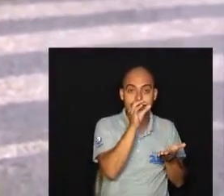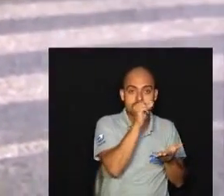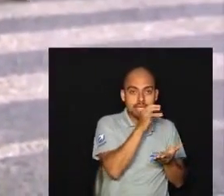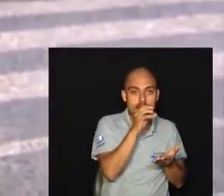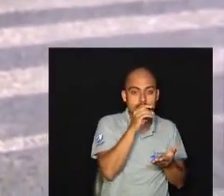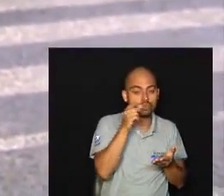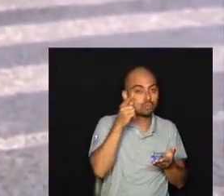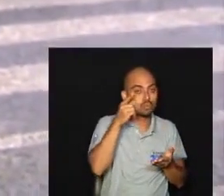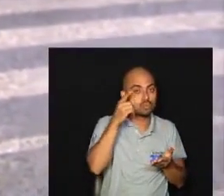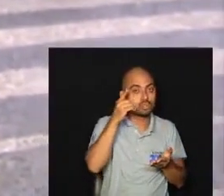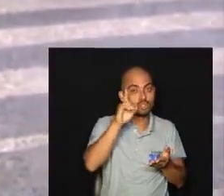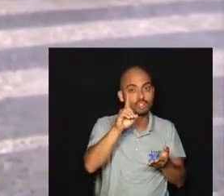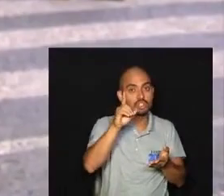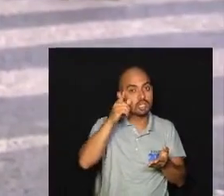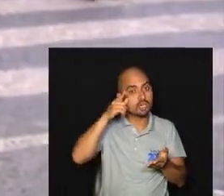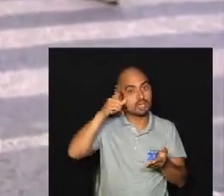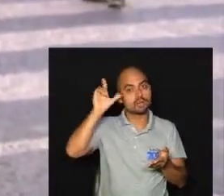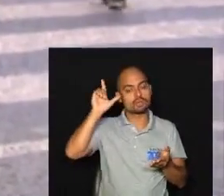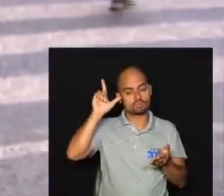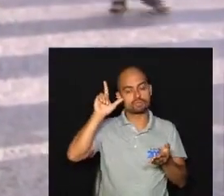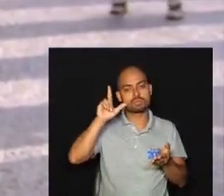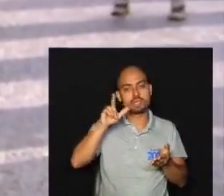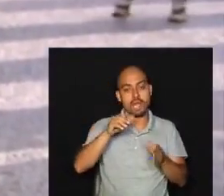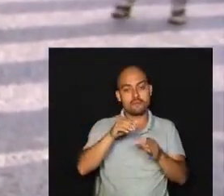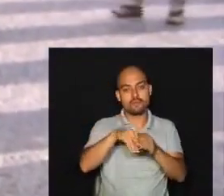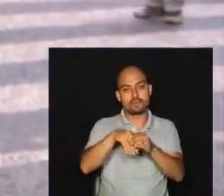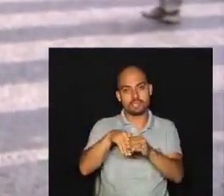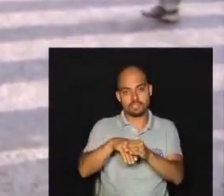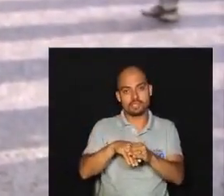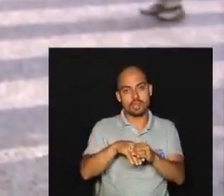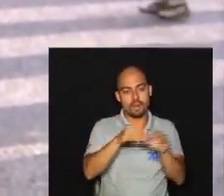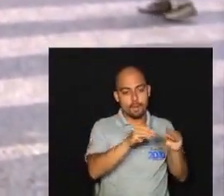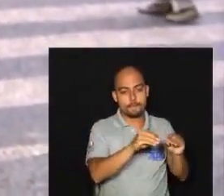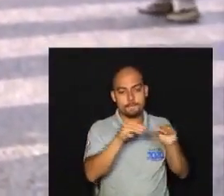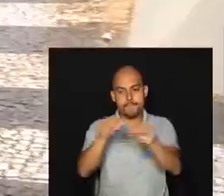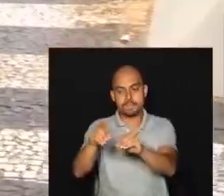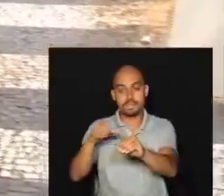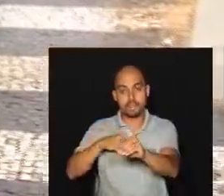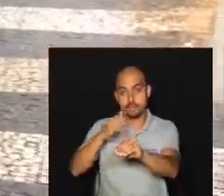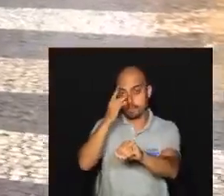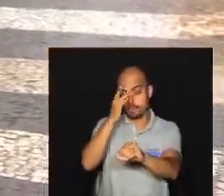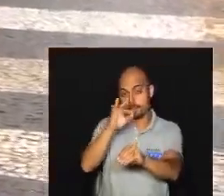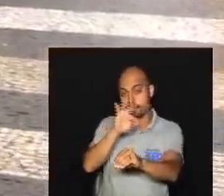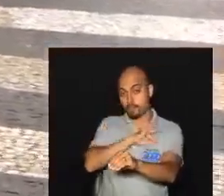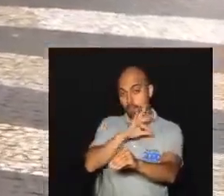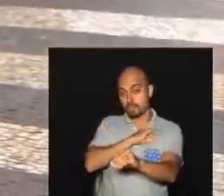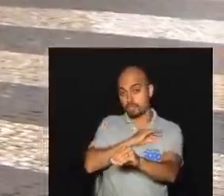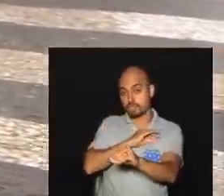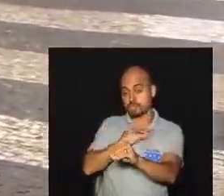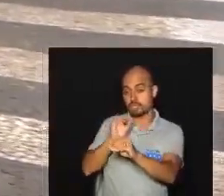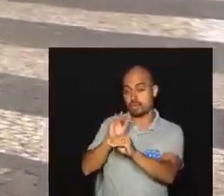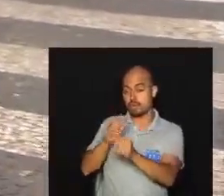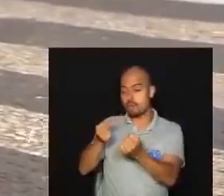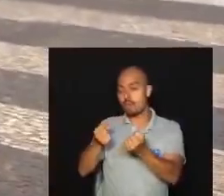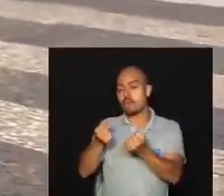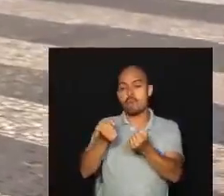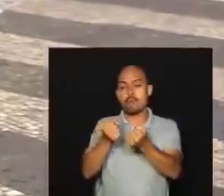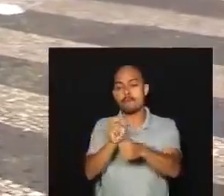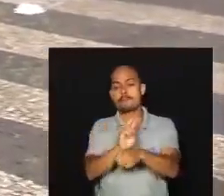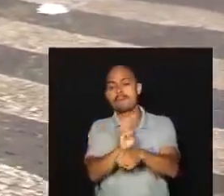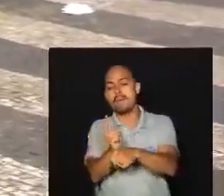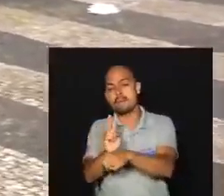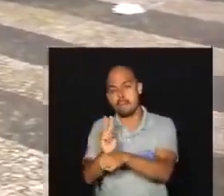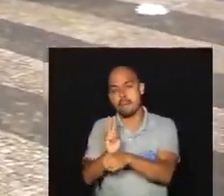é um dia antes da votação. Elas são encaminhadas aos locais de votação, são escoltadas pela Polícia Militar ou a Guarda Municipal, e aí então